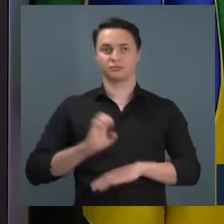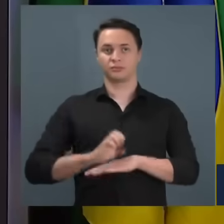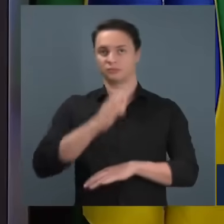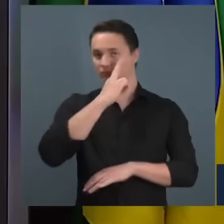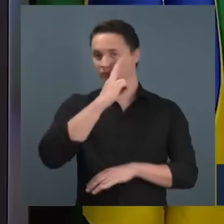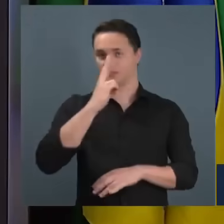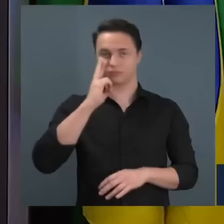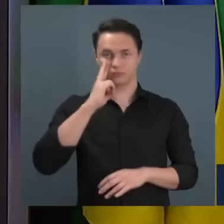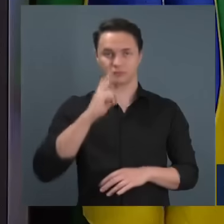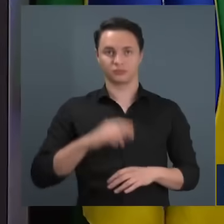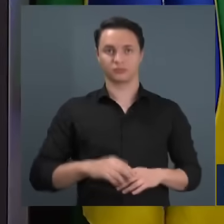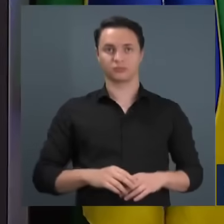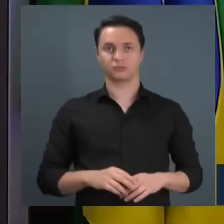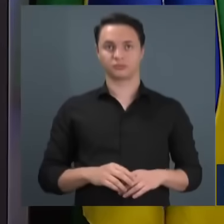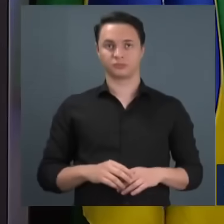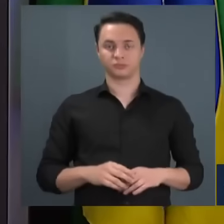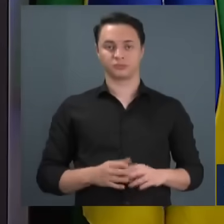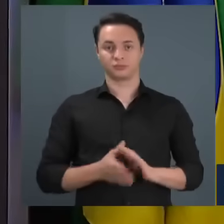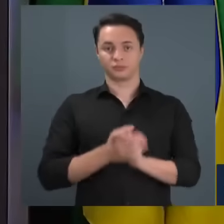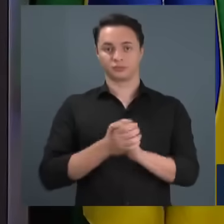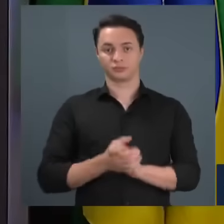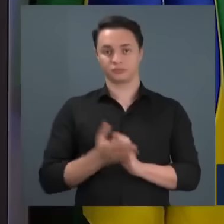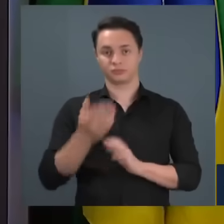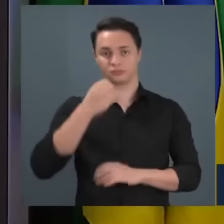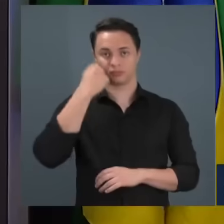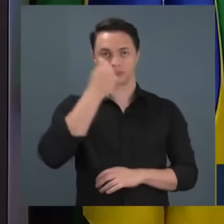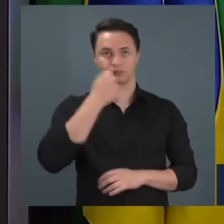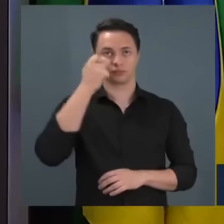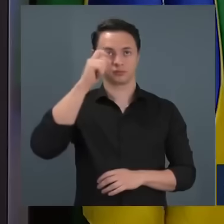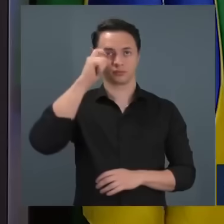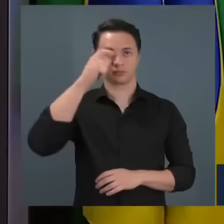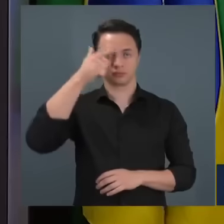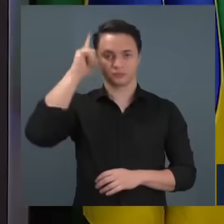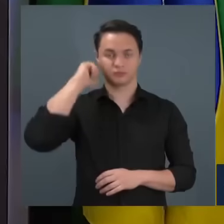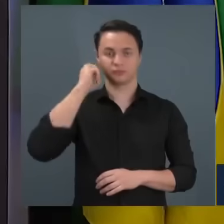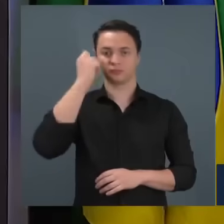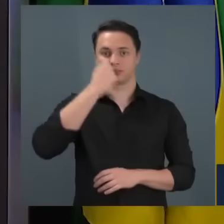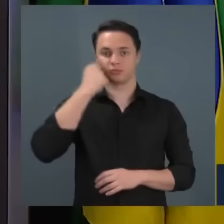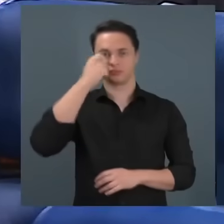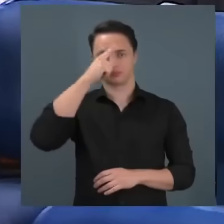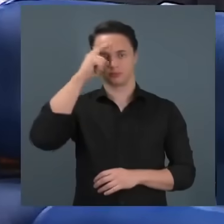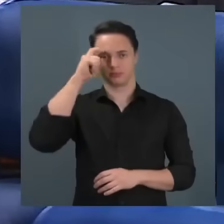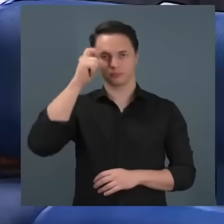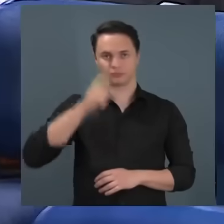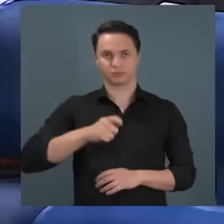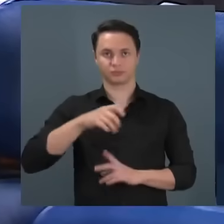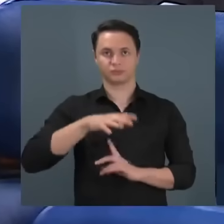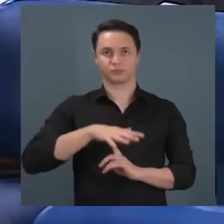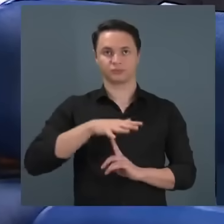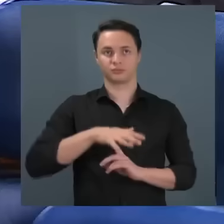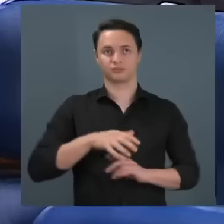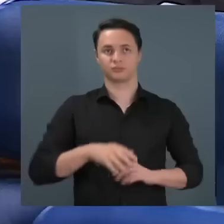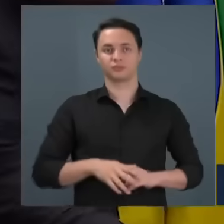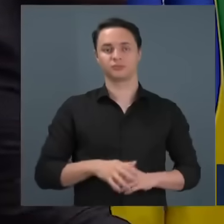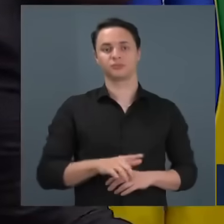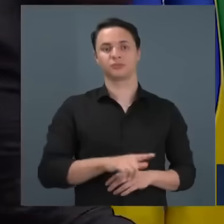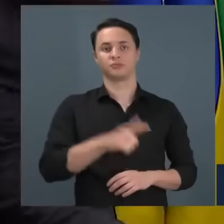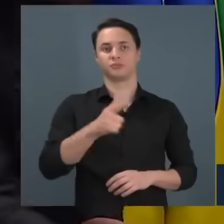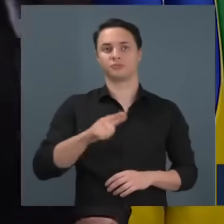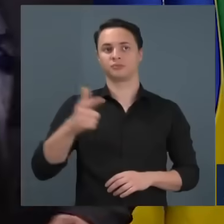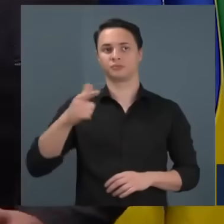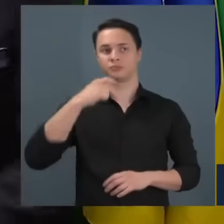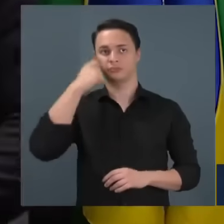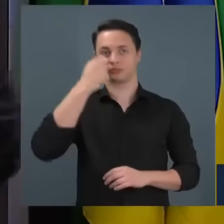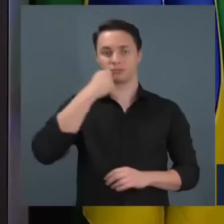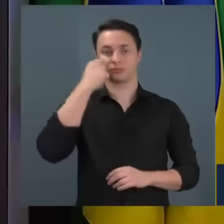Messias de Jesus de Roraima, senador Espiridião Amin de Santa Catarina, senador Sérgio Moro do Paraná, outras senadoras,